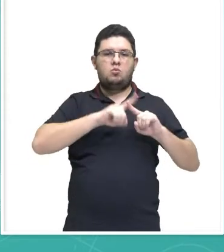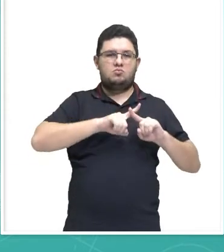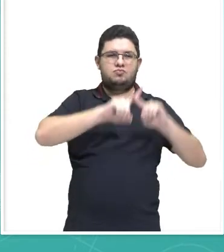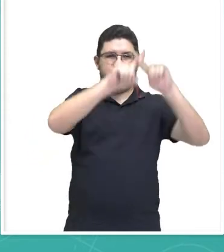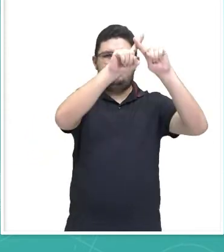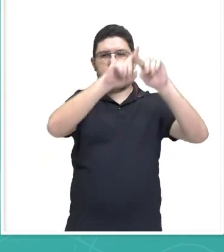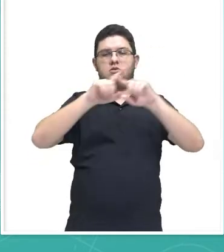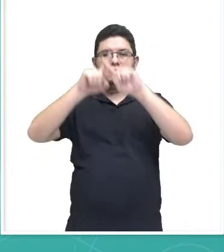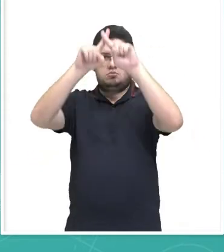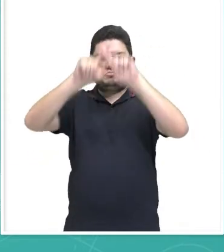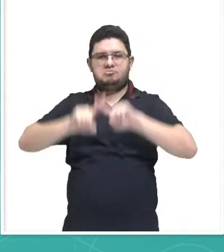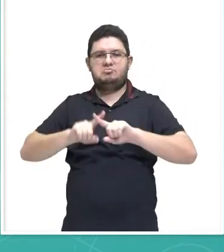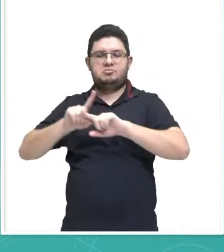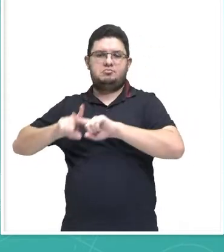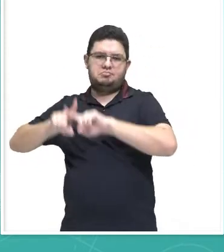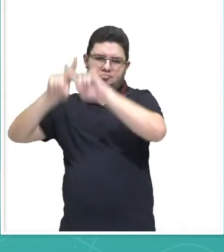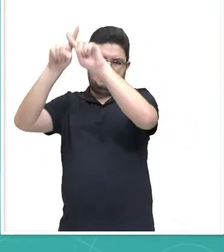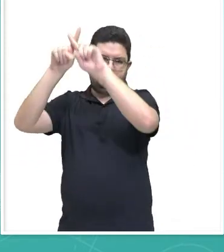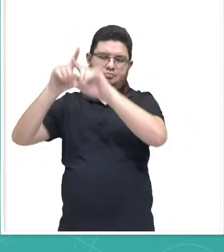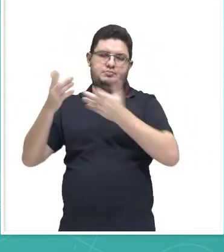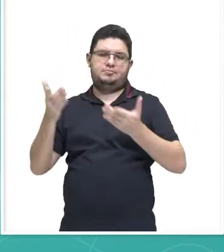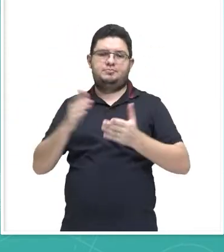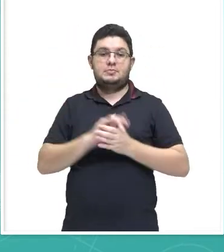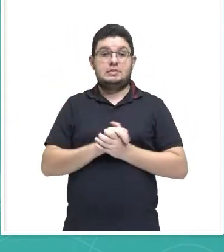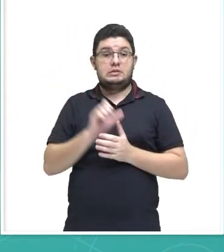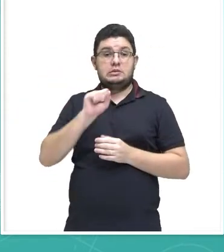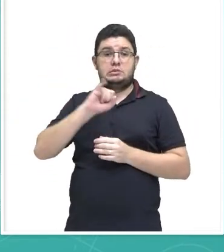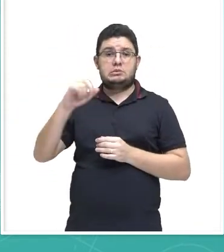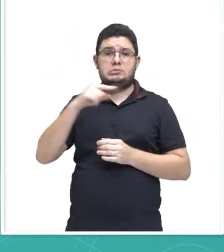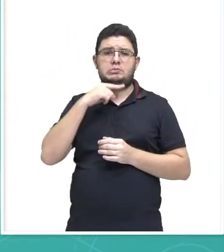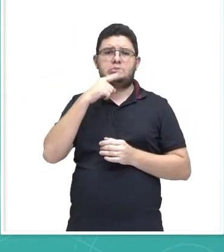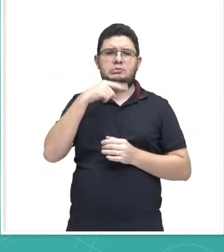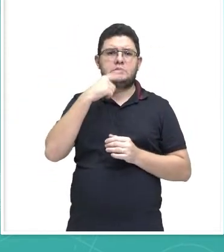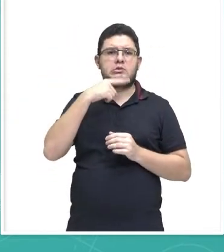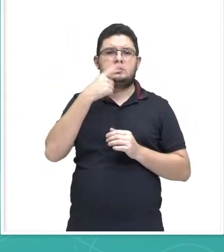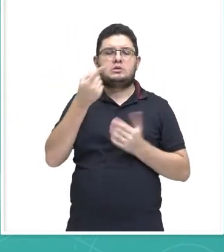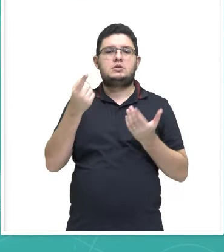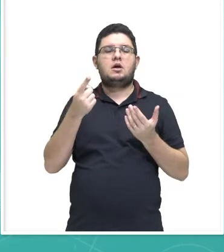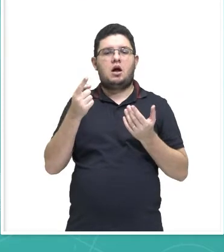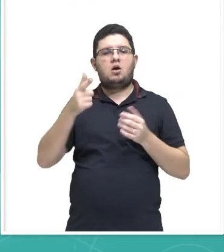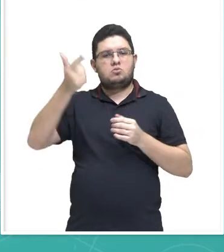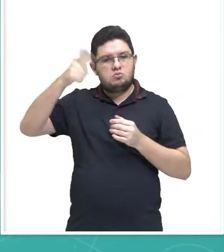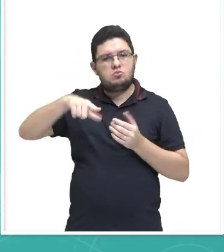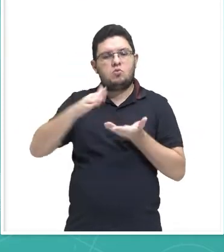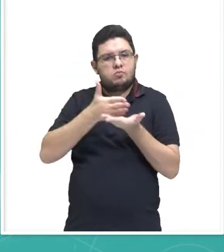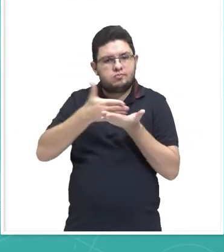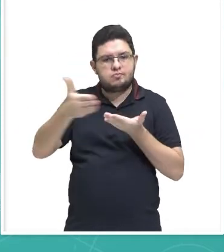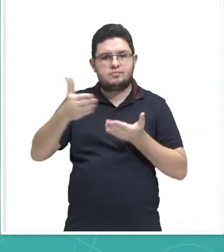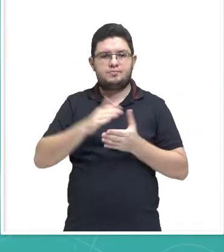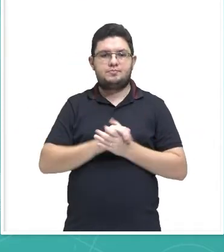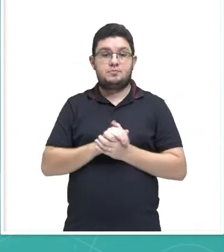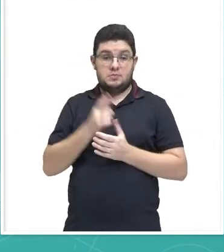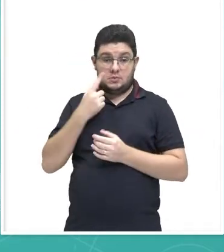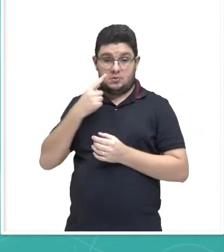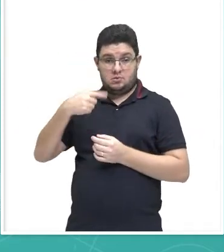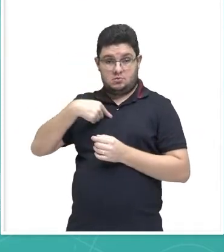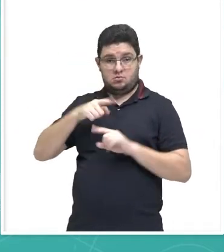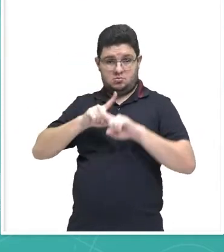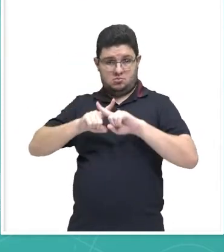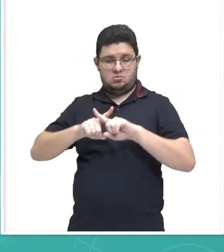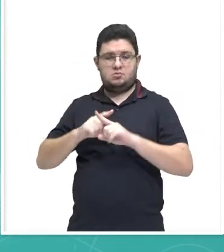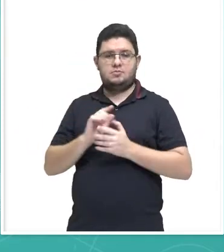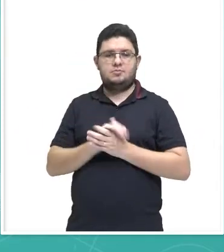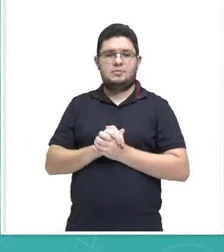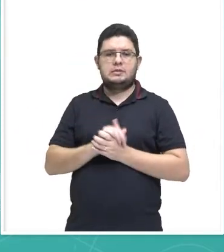mais uma vez. Eu sou o X, hein? Será que eu vou conseguir ganhar? Vamos ver. Não vou.